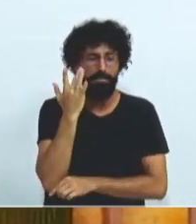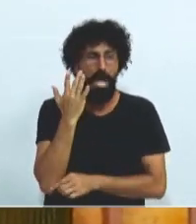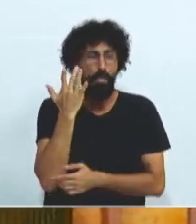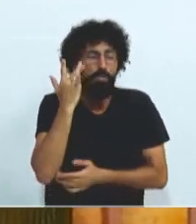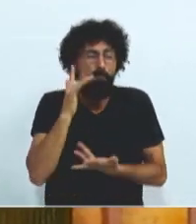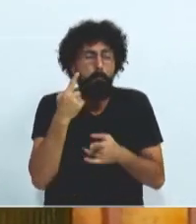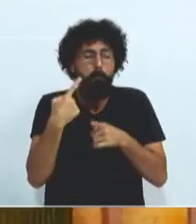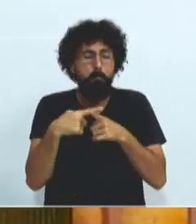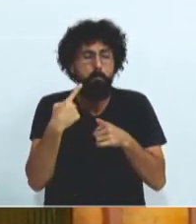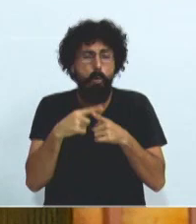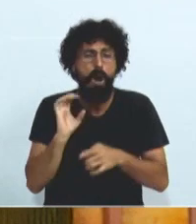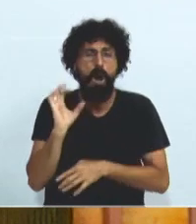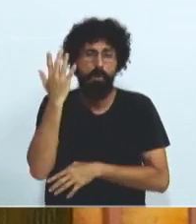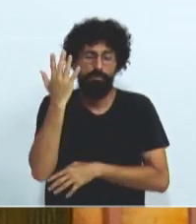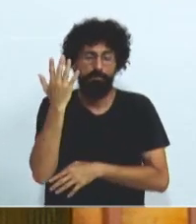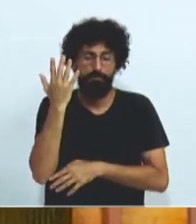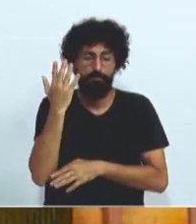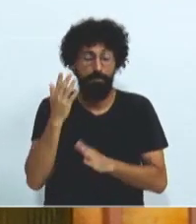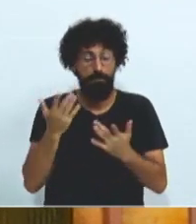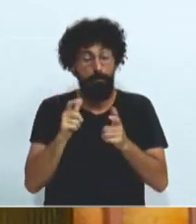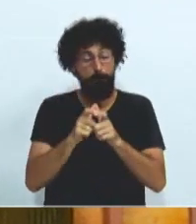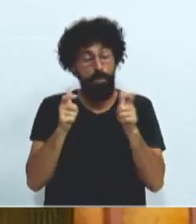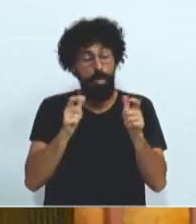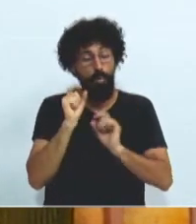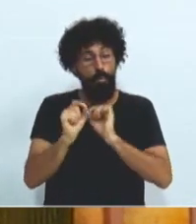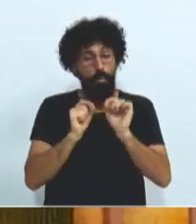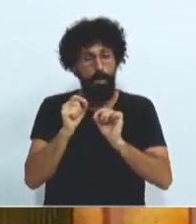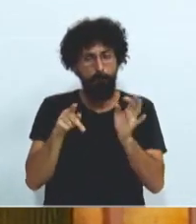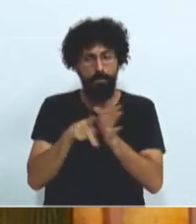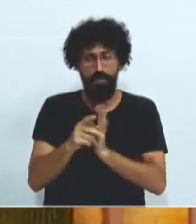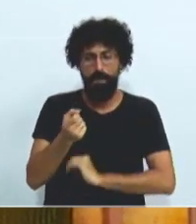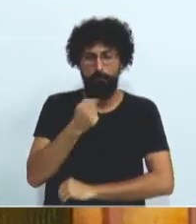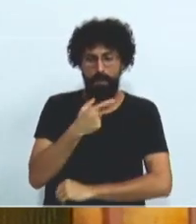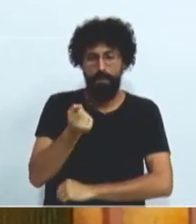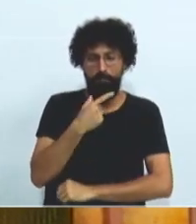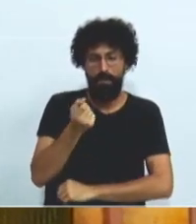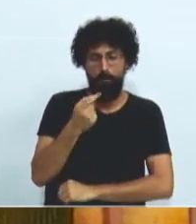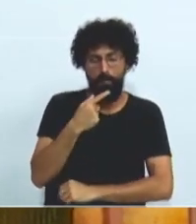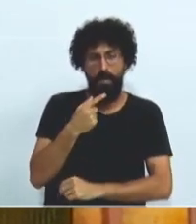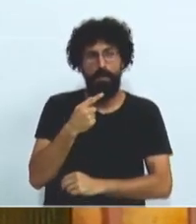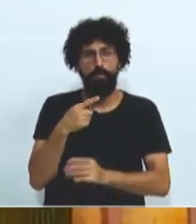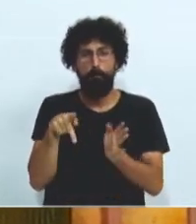causa. E muitas vezes fica dando medicamento, fica dando ferro e o paciente não